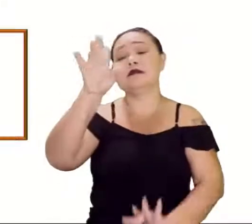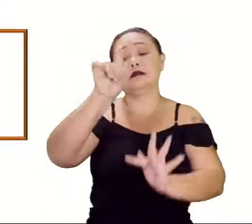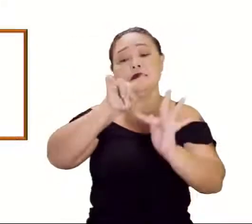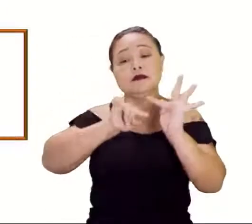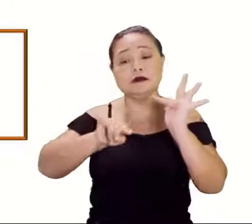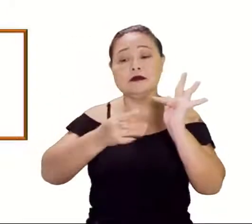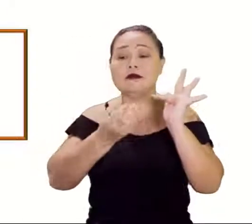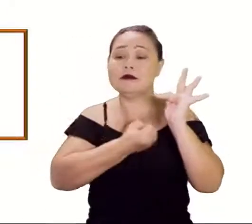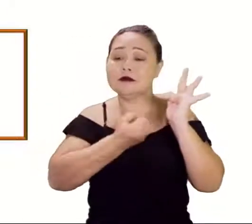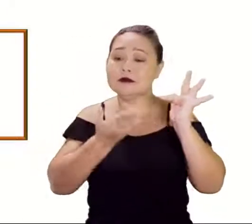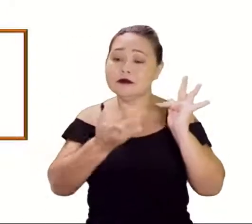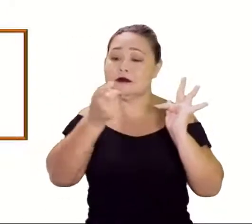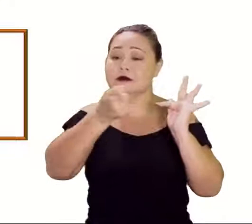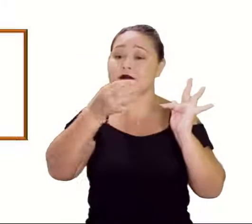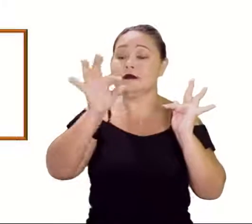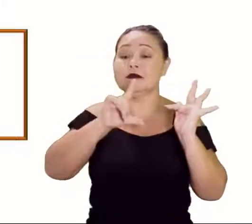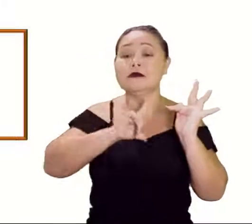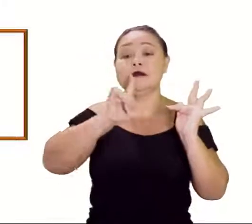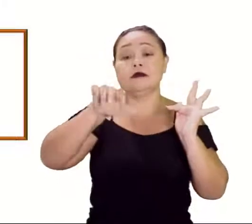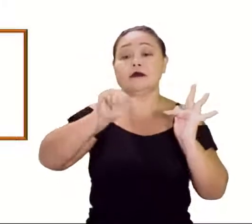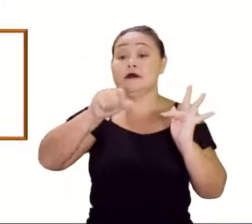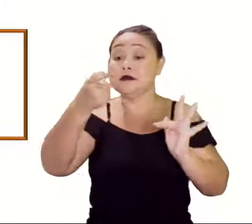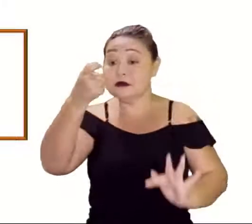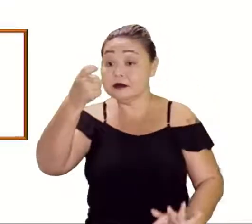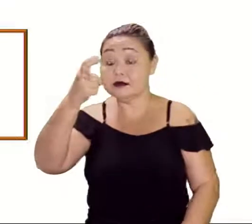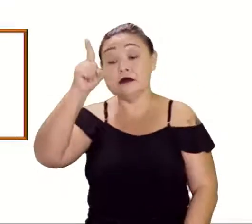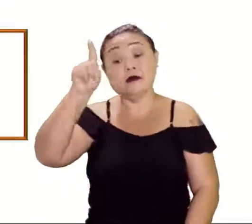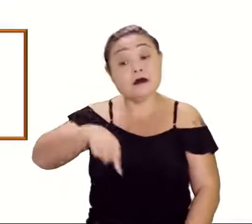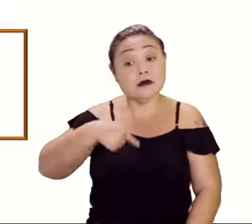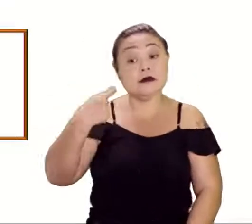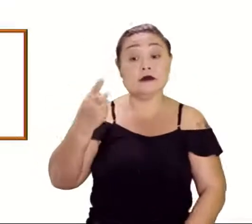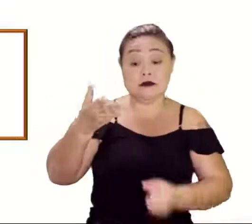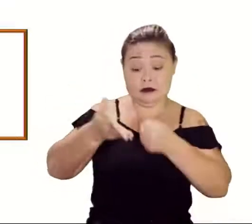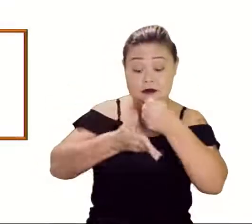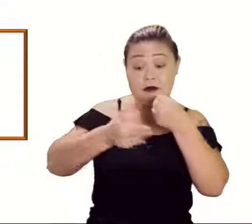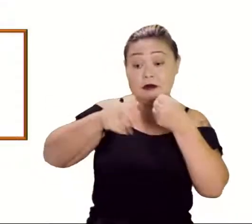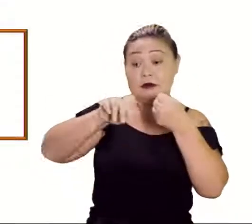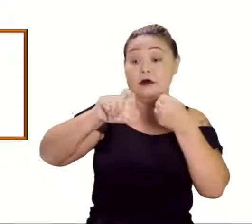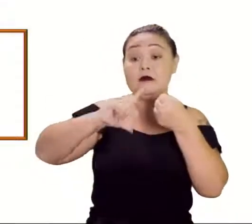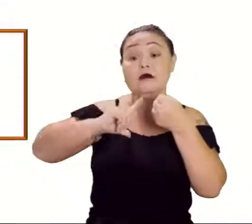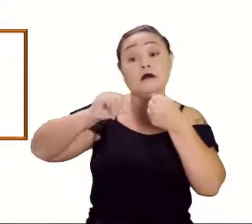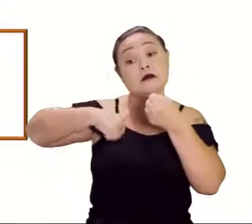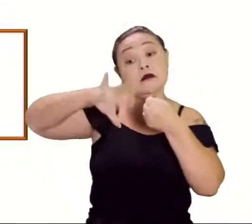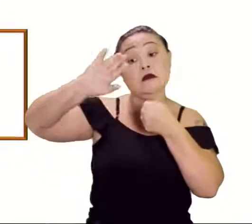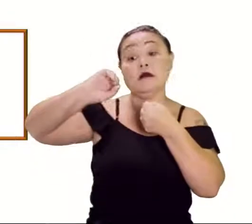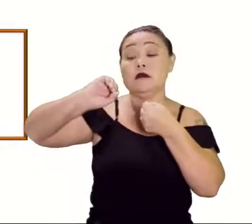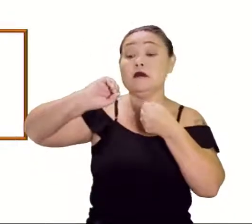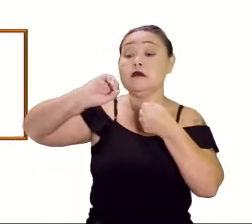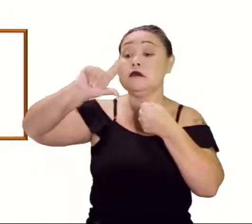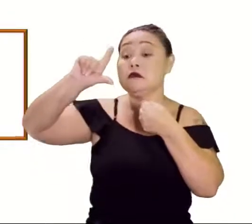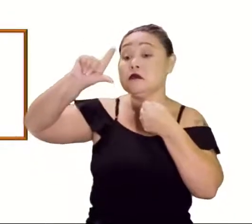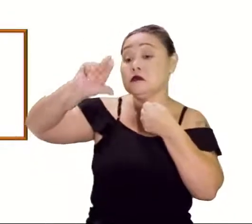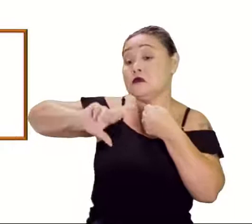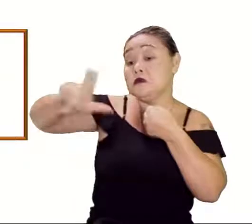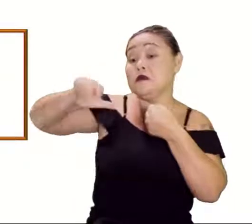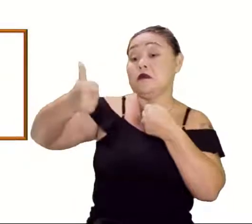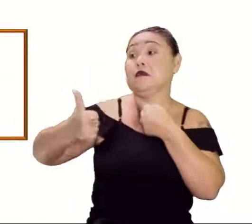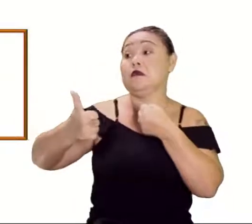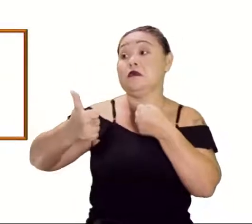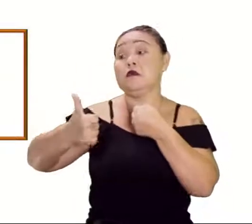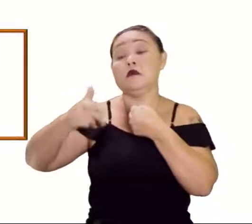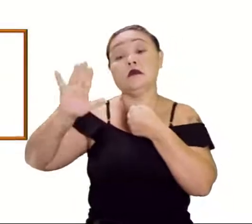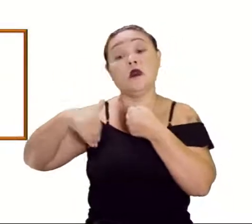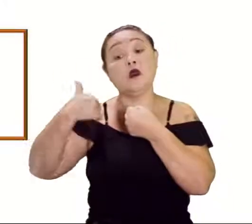função exponencial f de x igual a x, a nossa base tem que ser maior do que 0 e diferente de